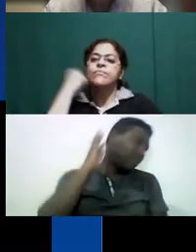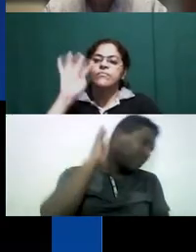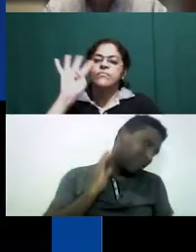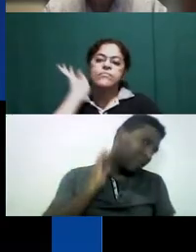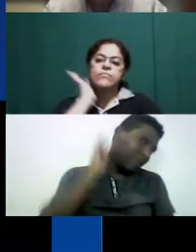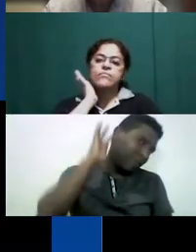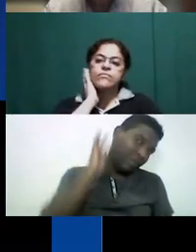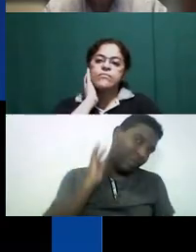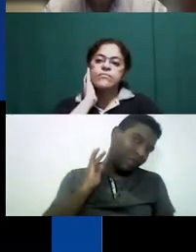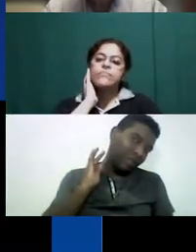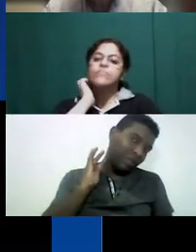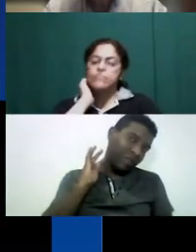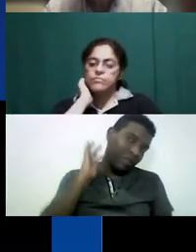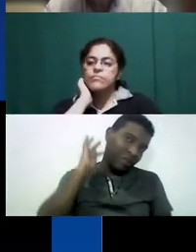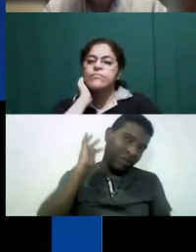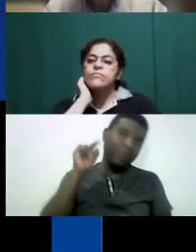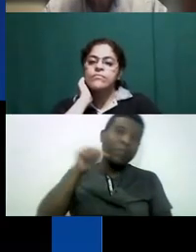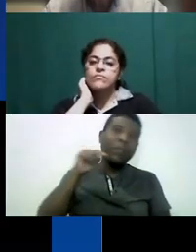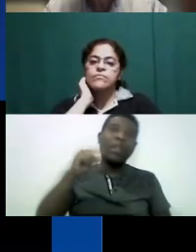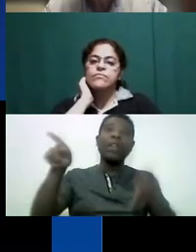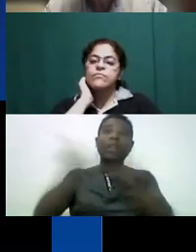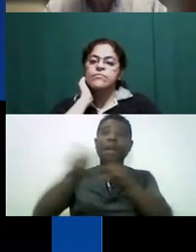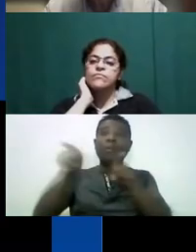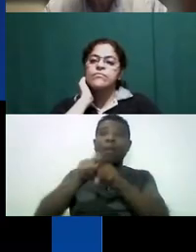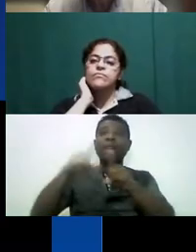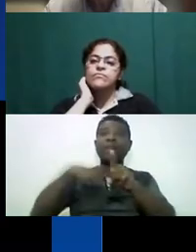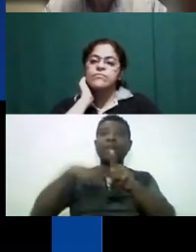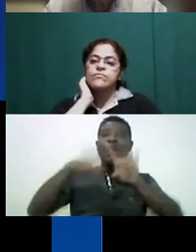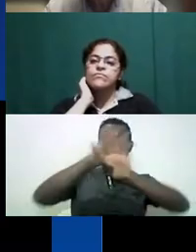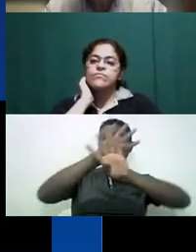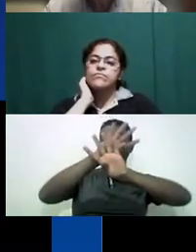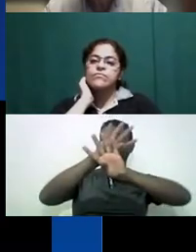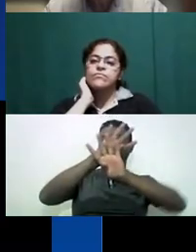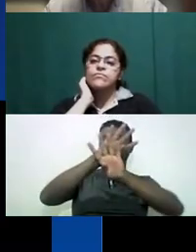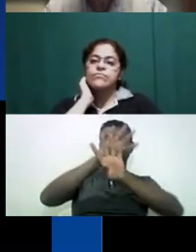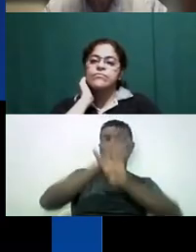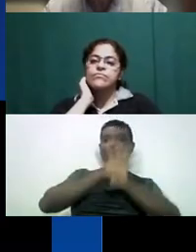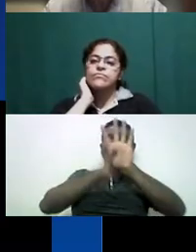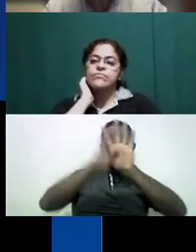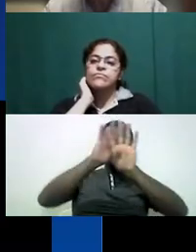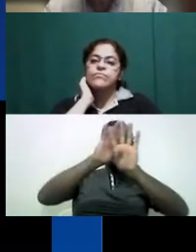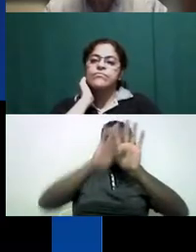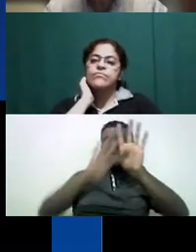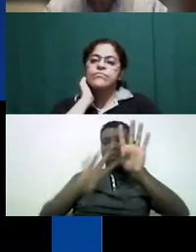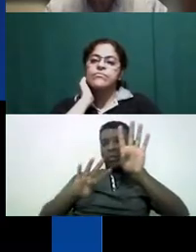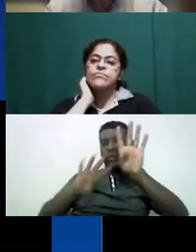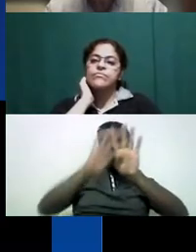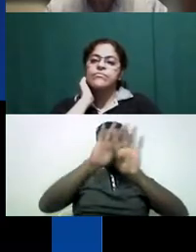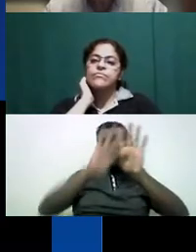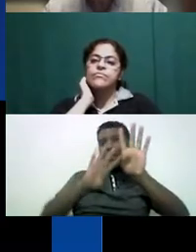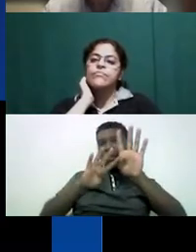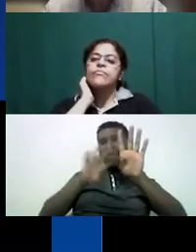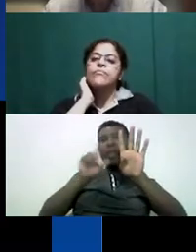verticais. Então, são músculo que tem função flexionar o pescoço, ao mesmo tempo que ajuda